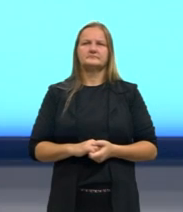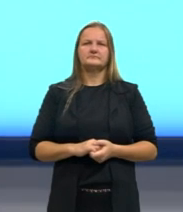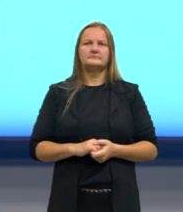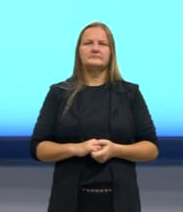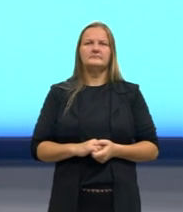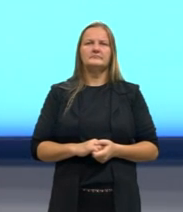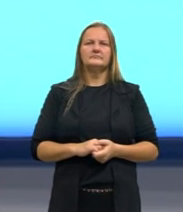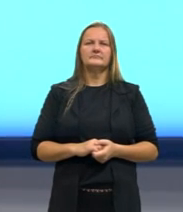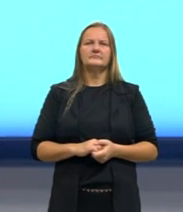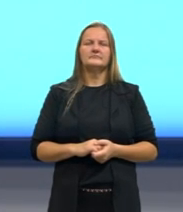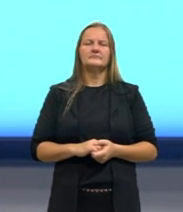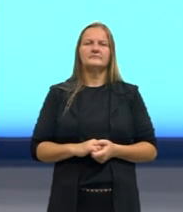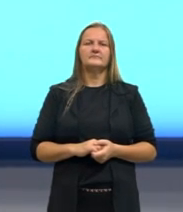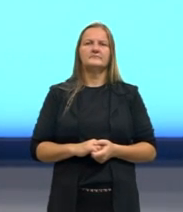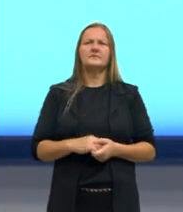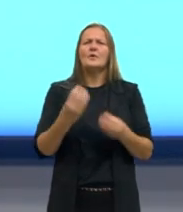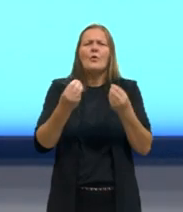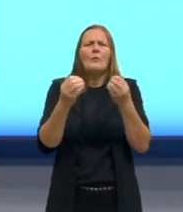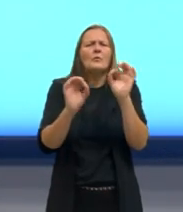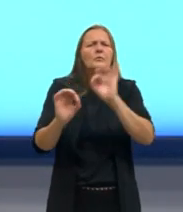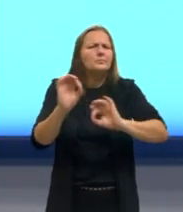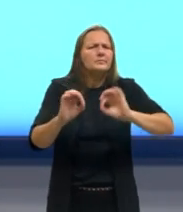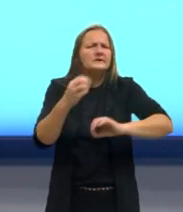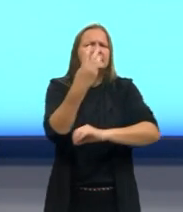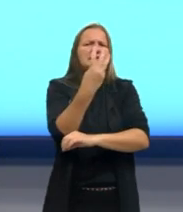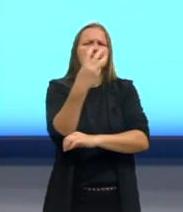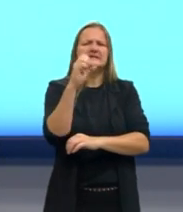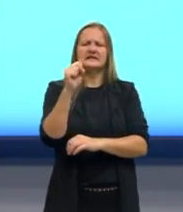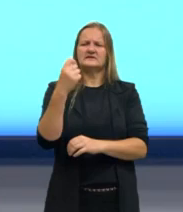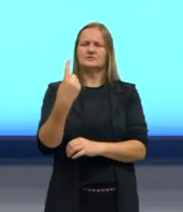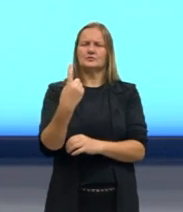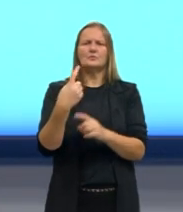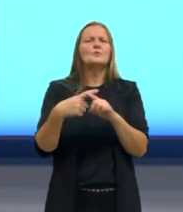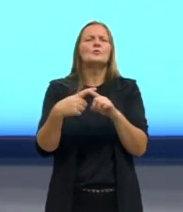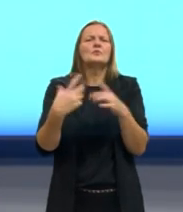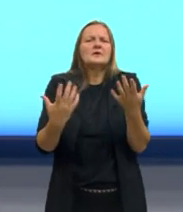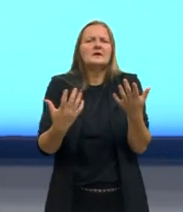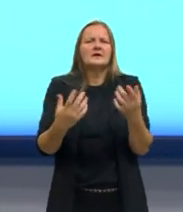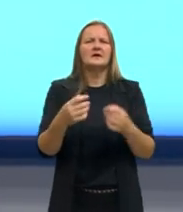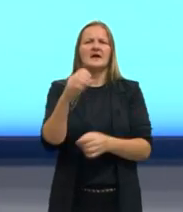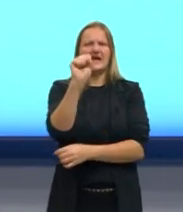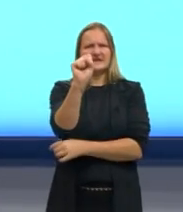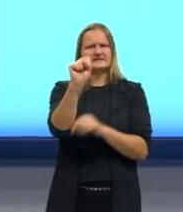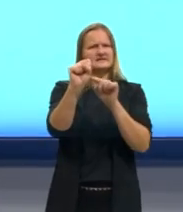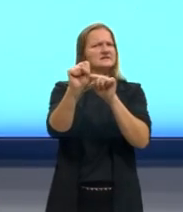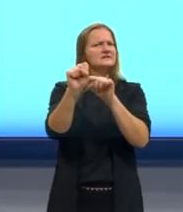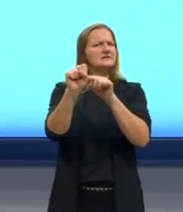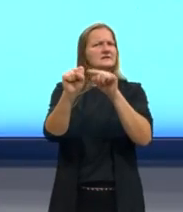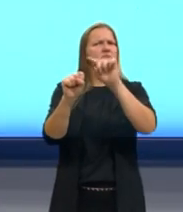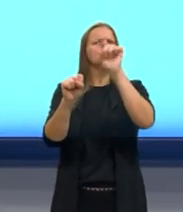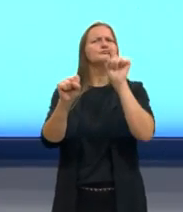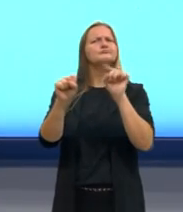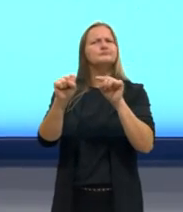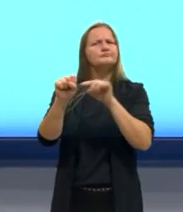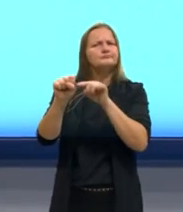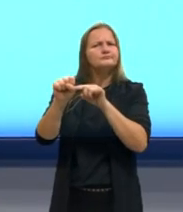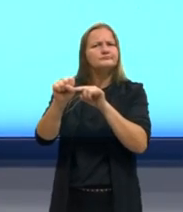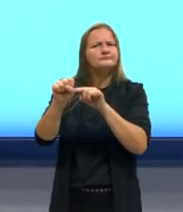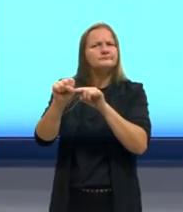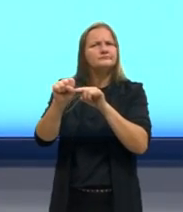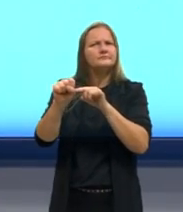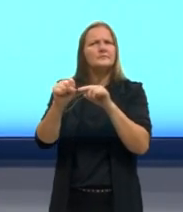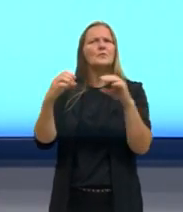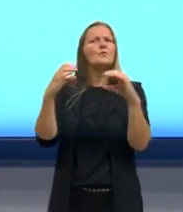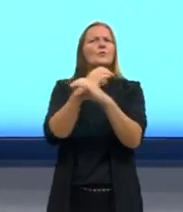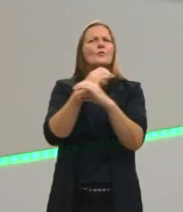3S um que quer dizer o3s um se eu tenho é se né o orbital essa